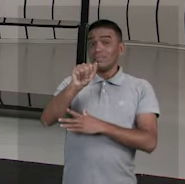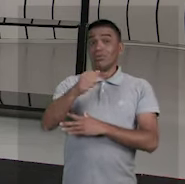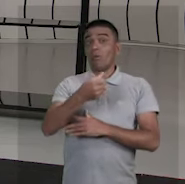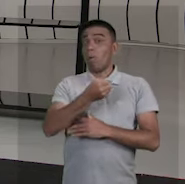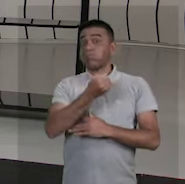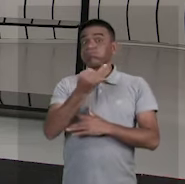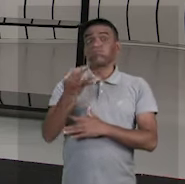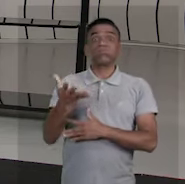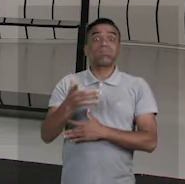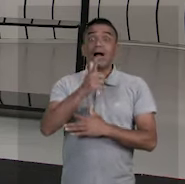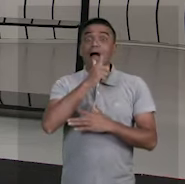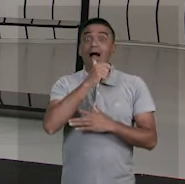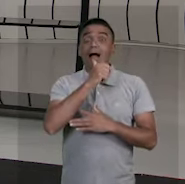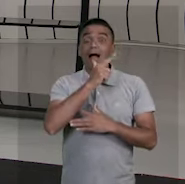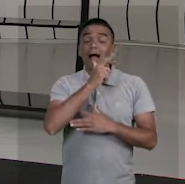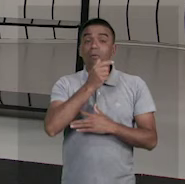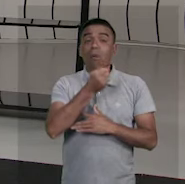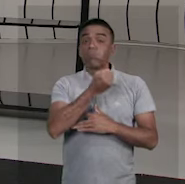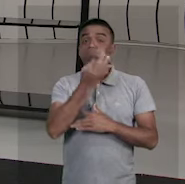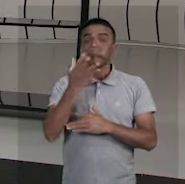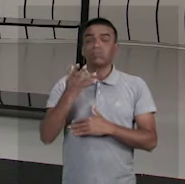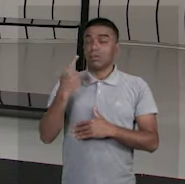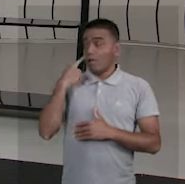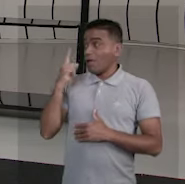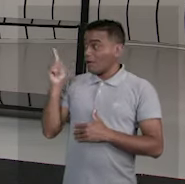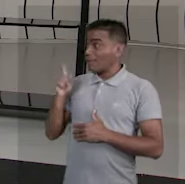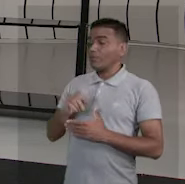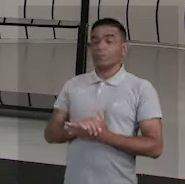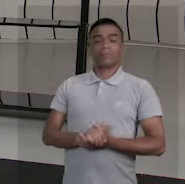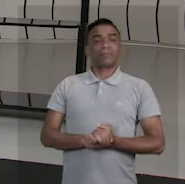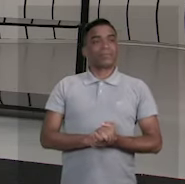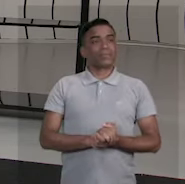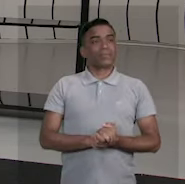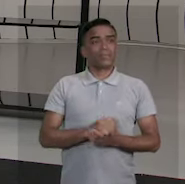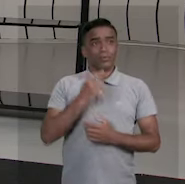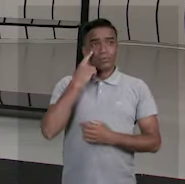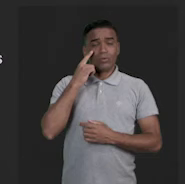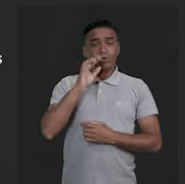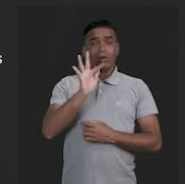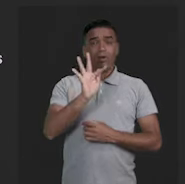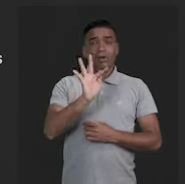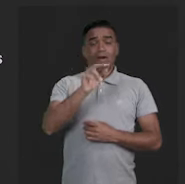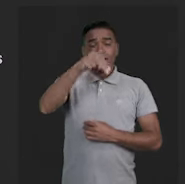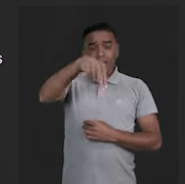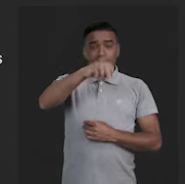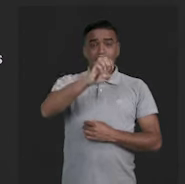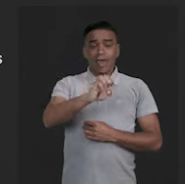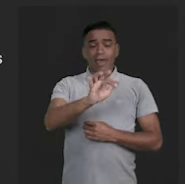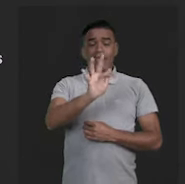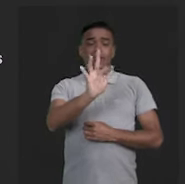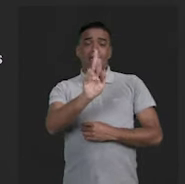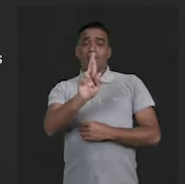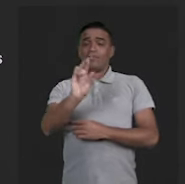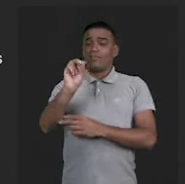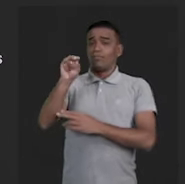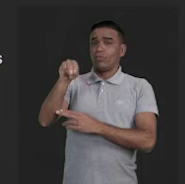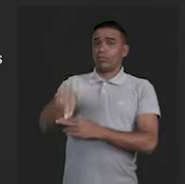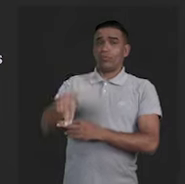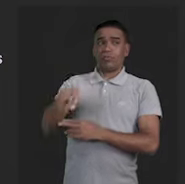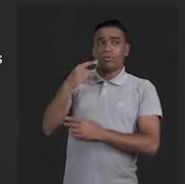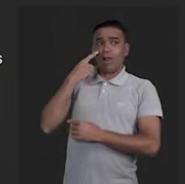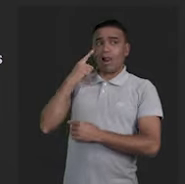ser reabsorvida. Então, olha o que que acontece. O néfron, né, ele é dividido em uma região que é chamada